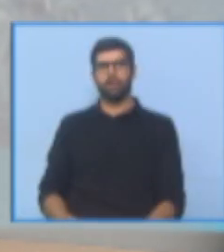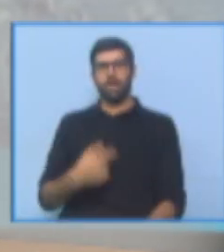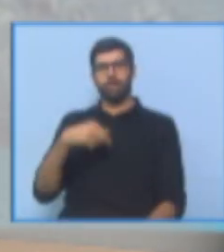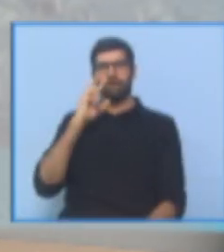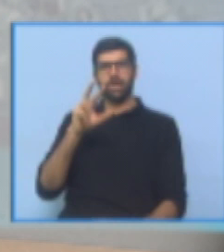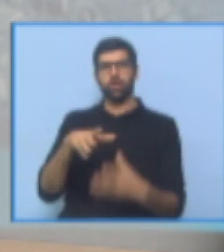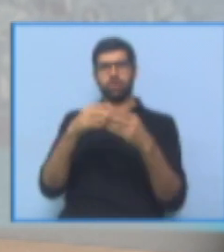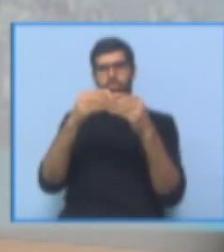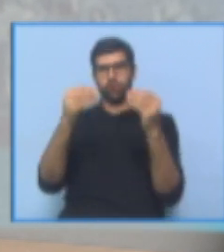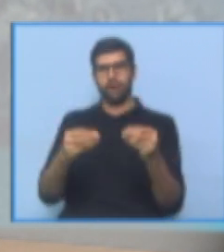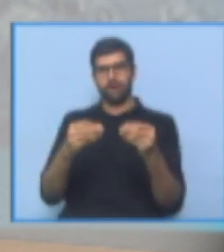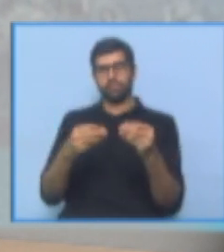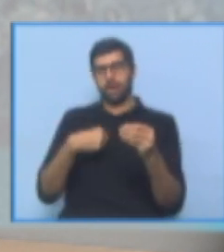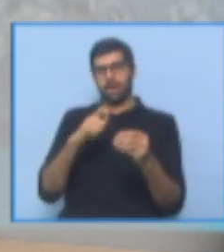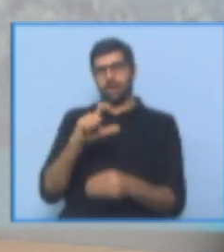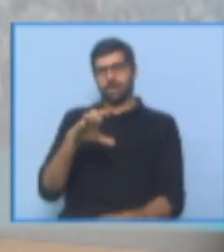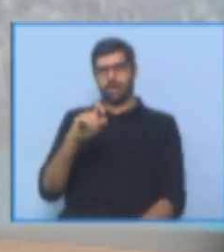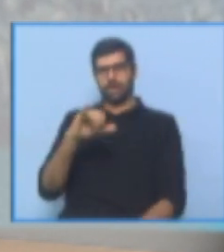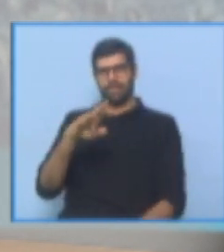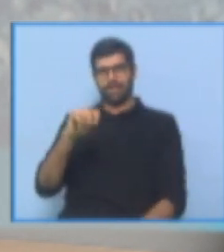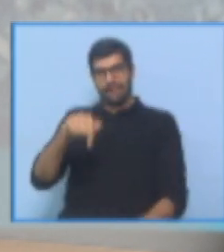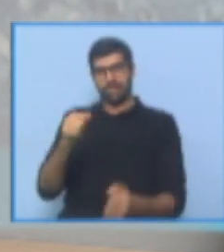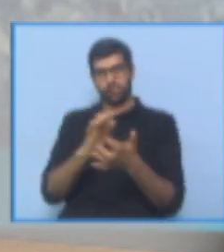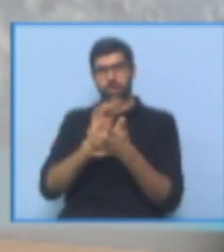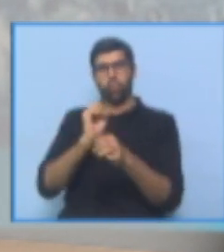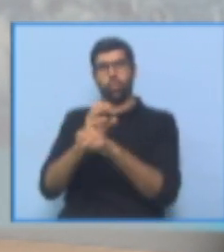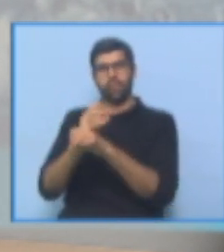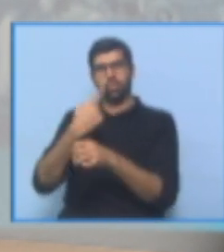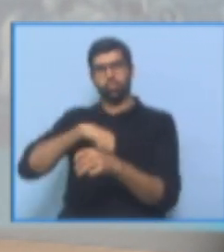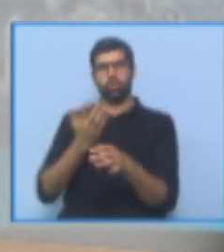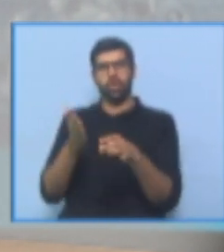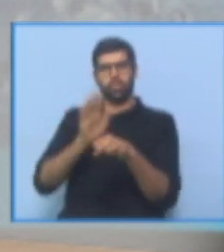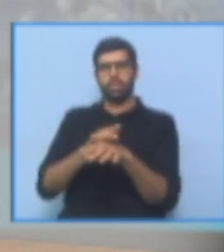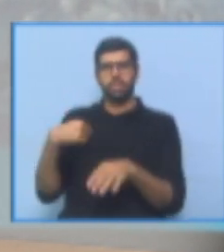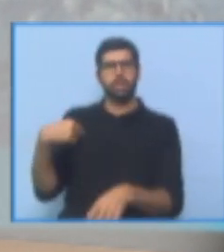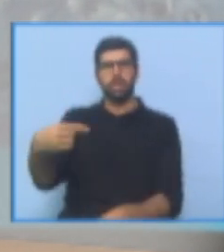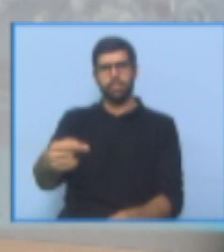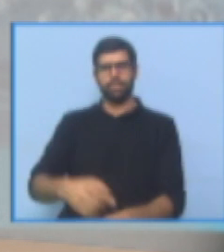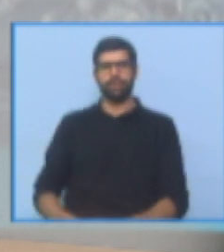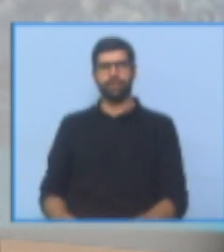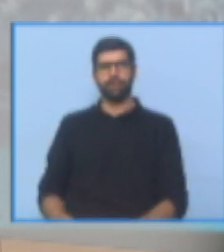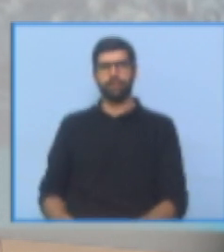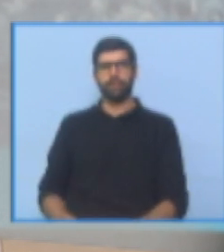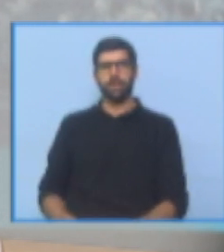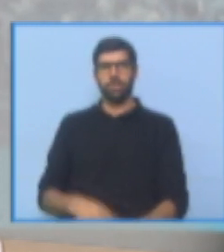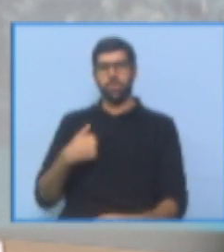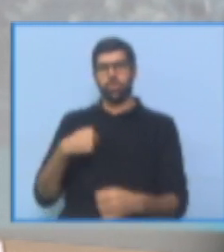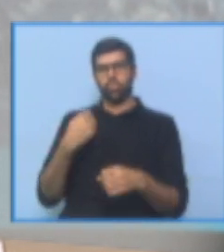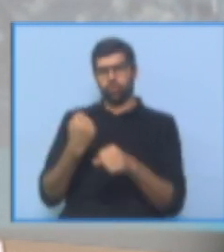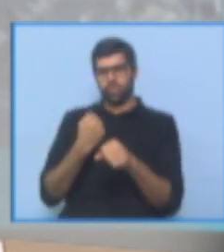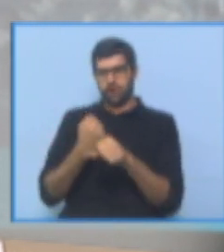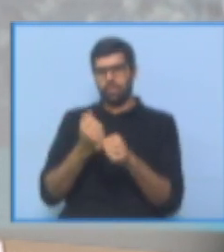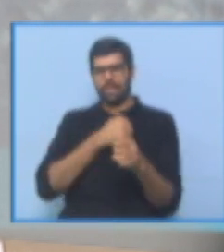Veja no portal da agência Eclésia estas e outras notícias que atualizamos permanentemente. Sirvo a Igreja